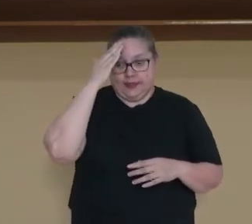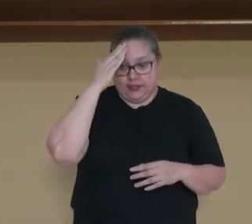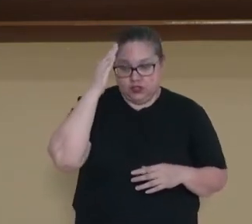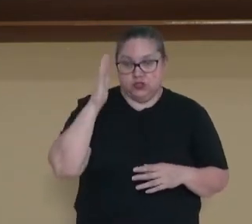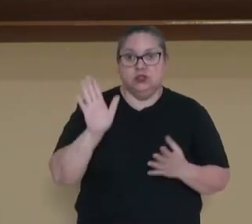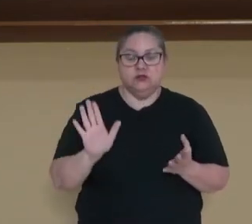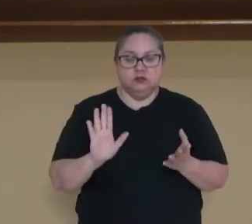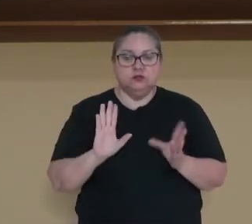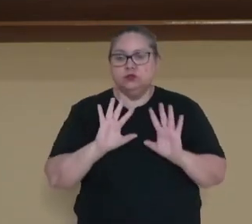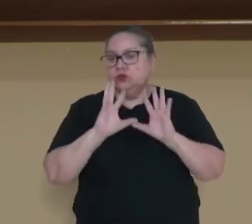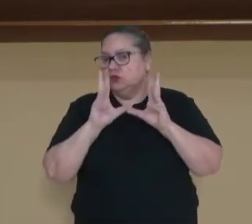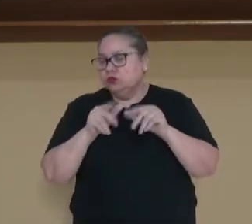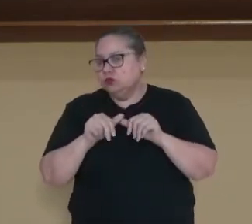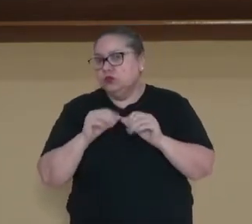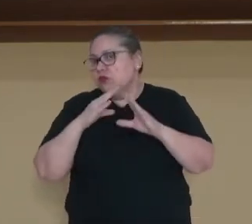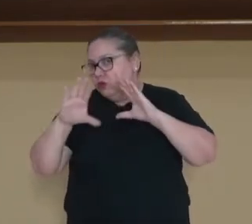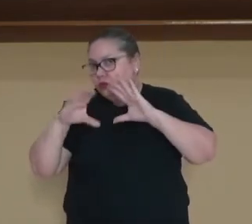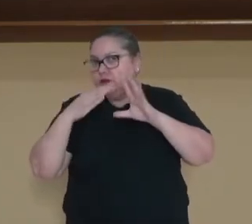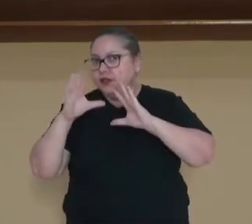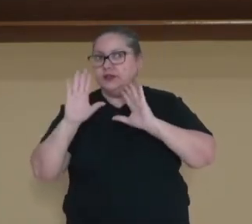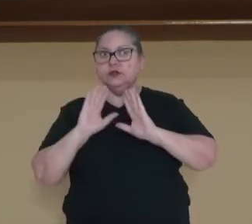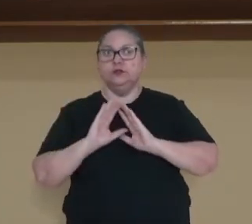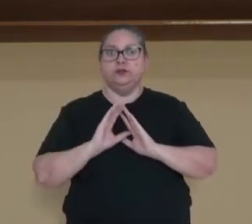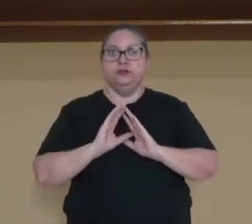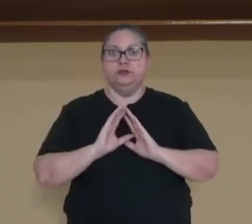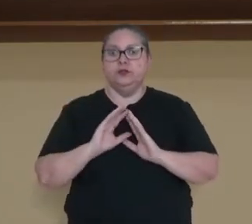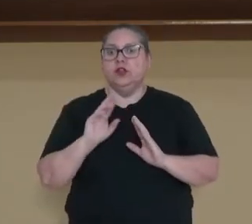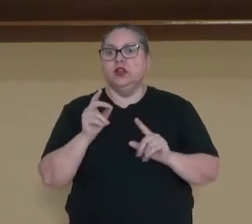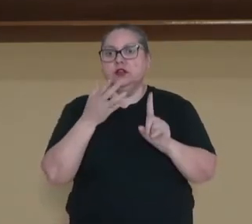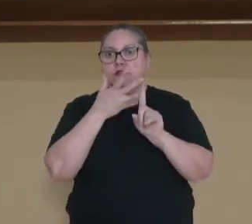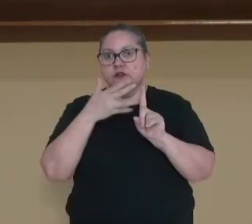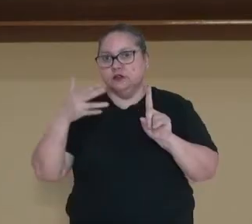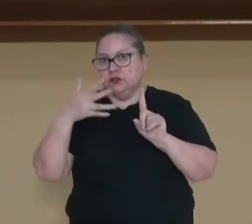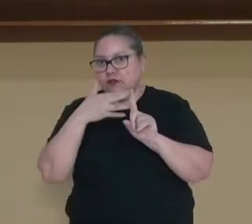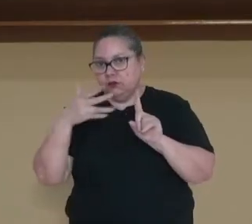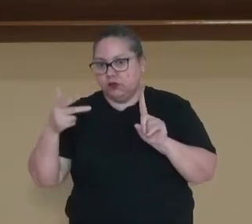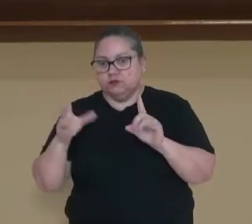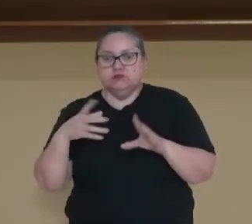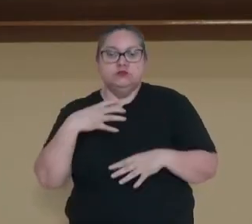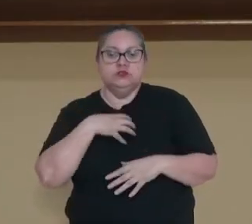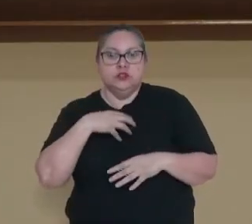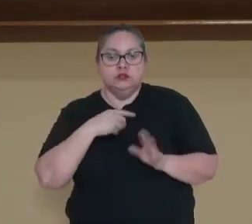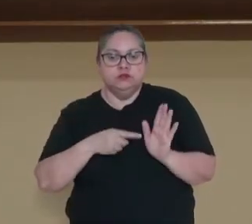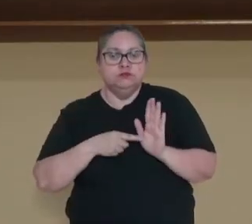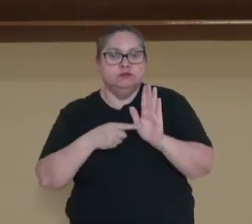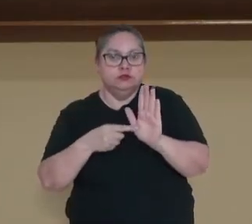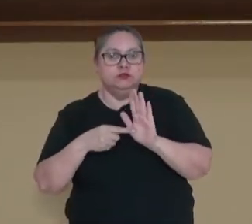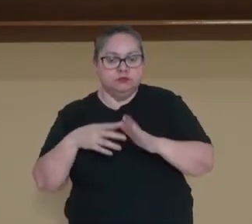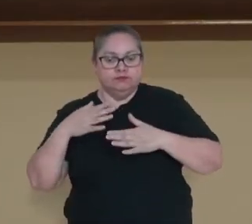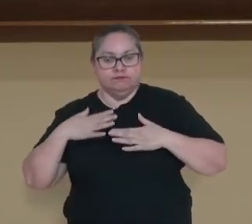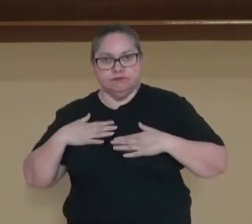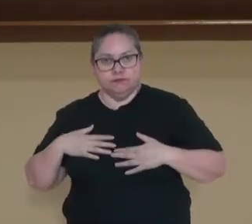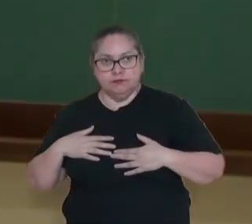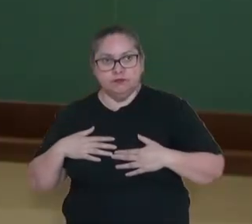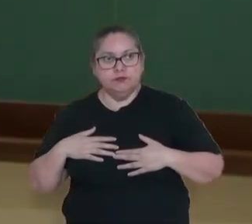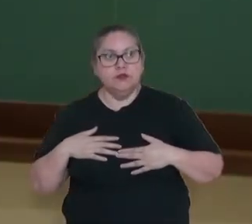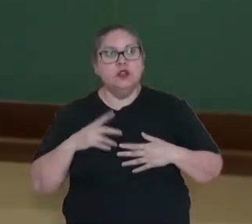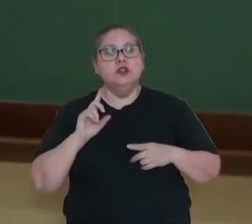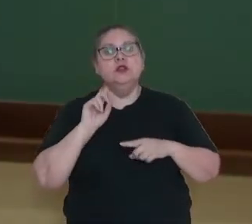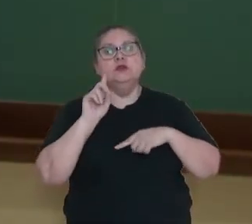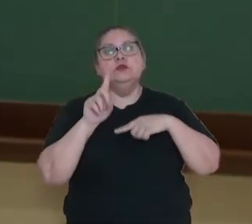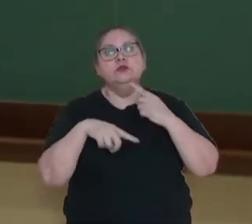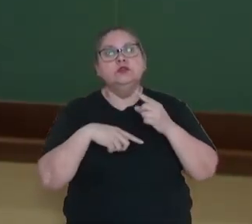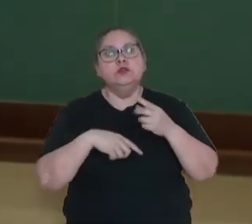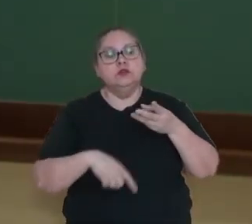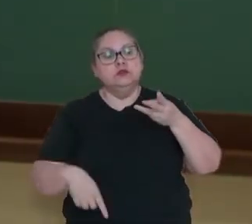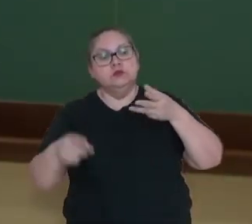né? Então isso é uma comunicação não verbal, uma forma de expressão corporal. Além dos gestos,